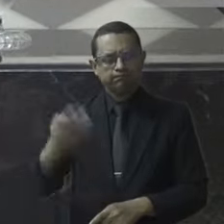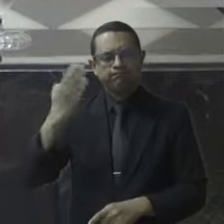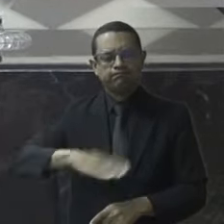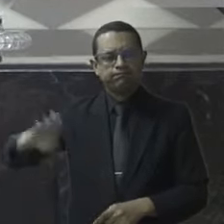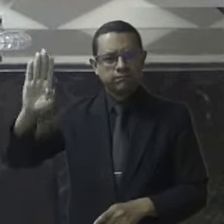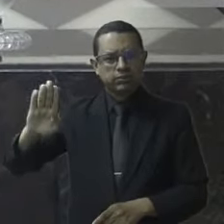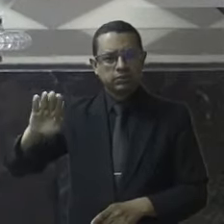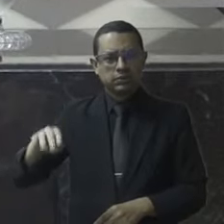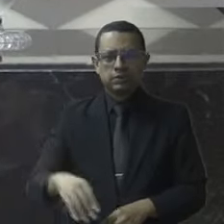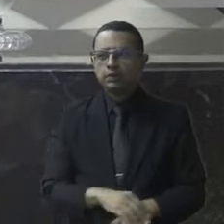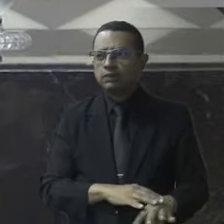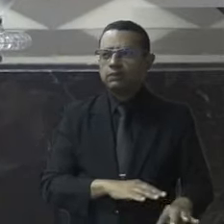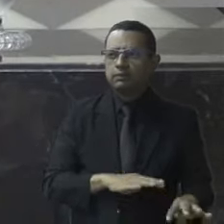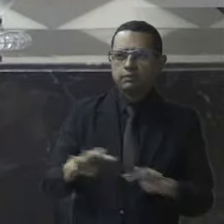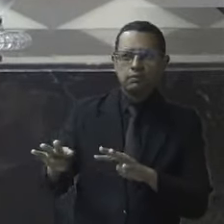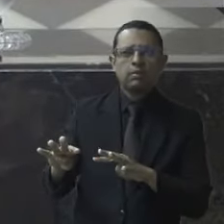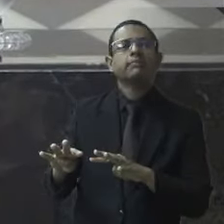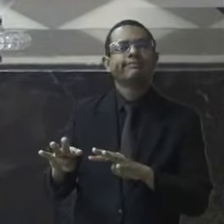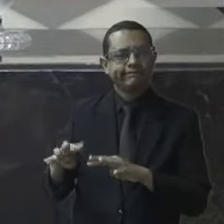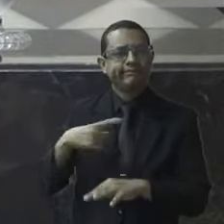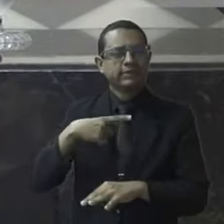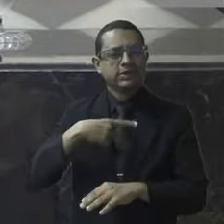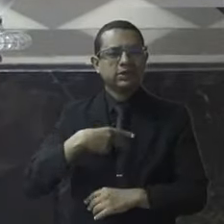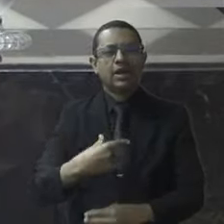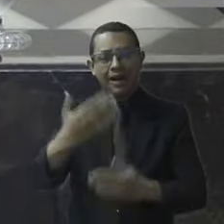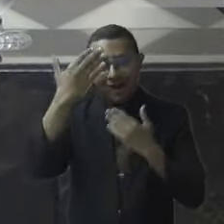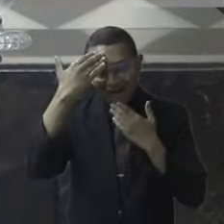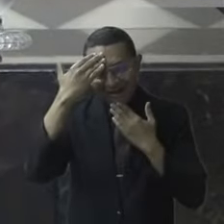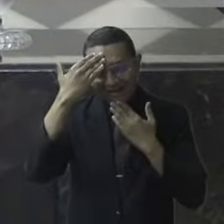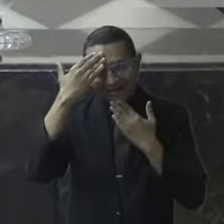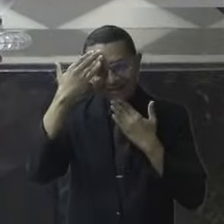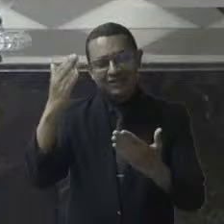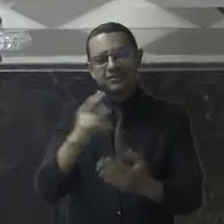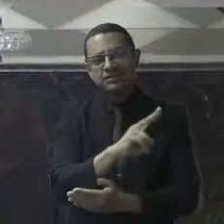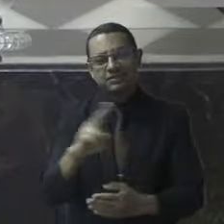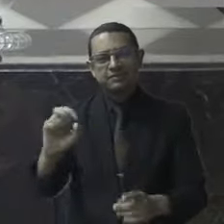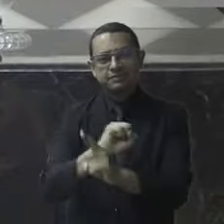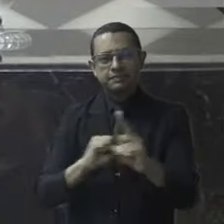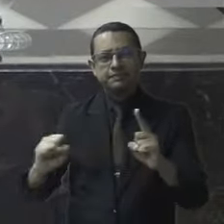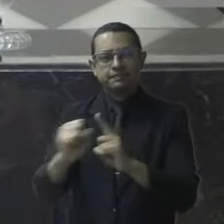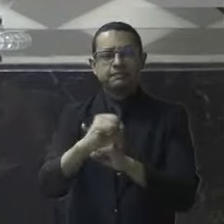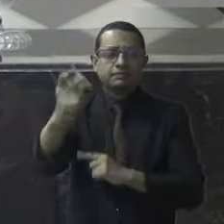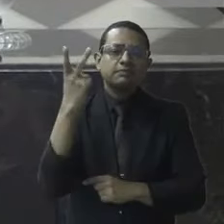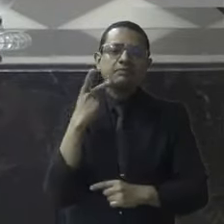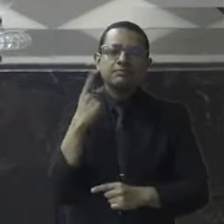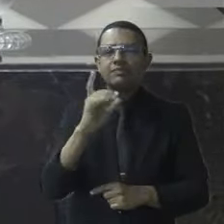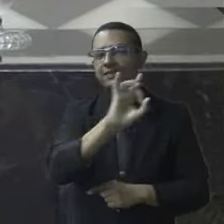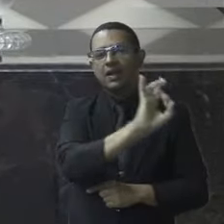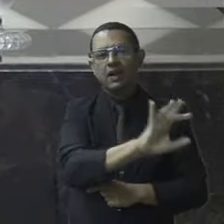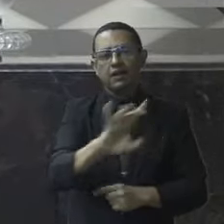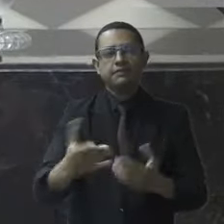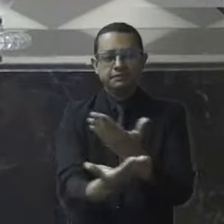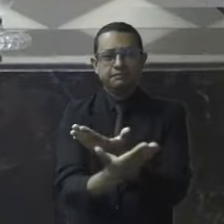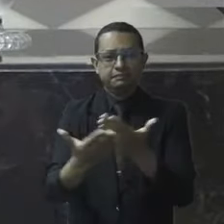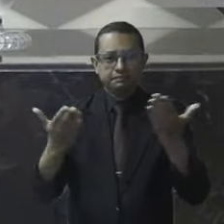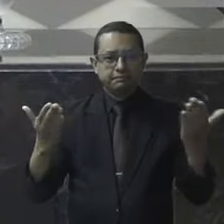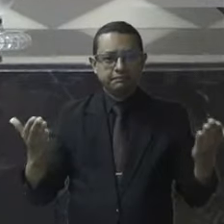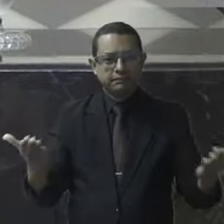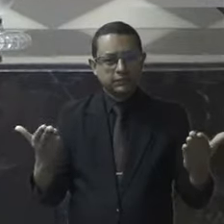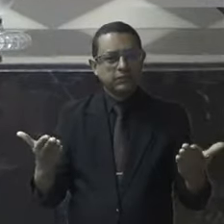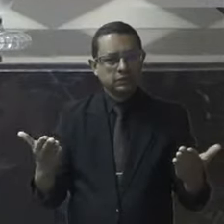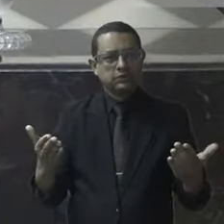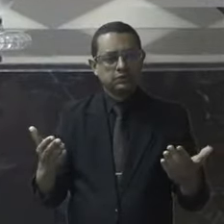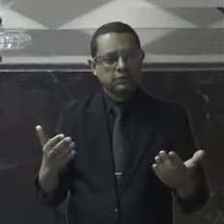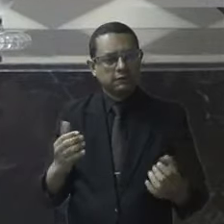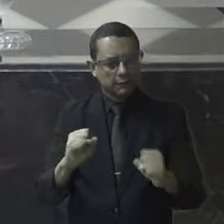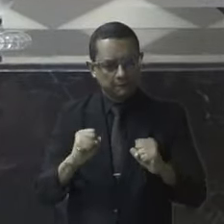despercebido. Agradeço em nome de toda a sociedade cearense a cada um de vocês que se mostraram